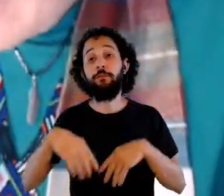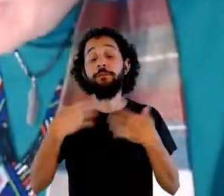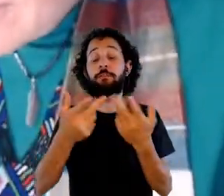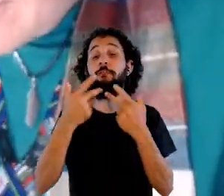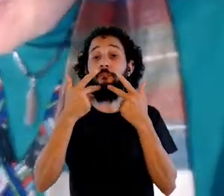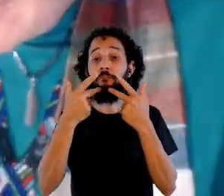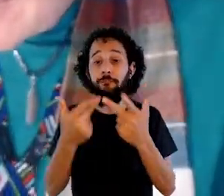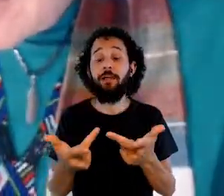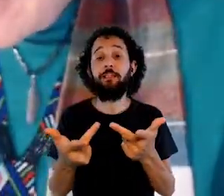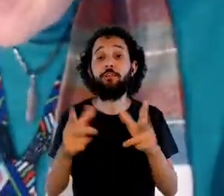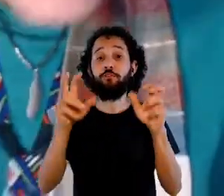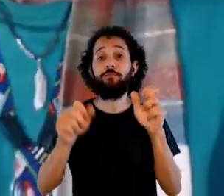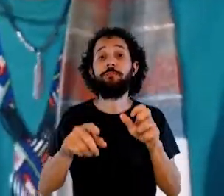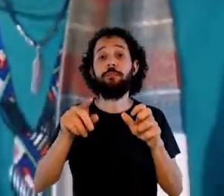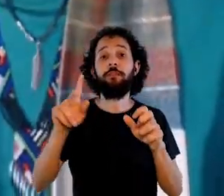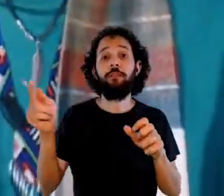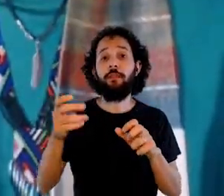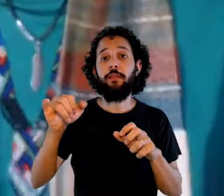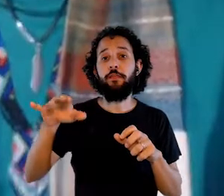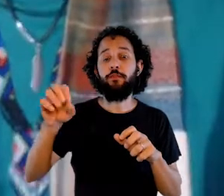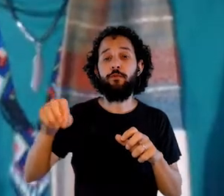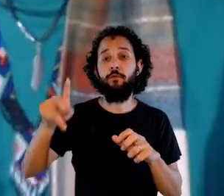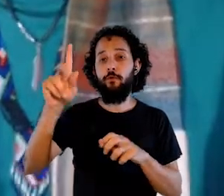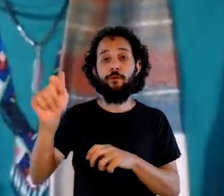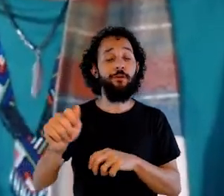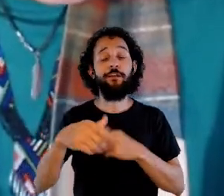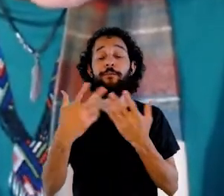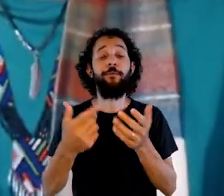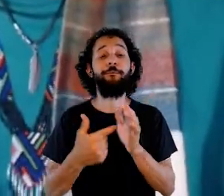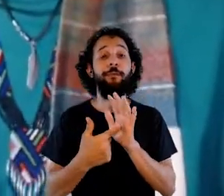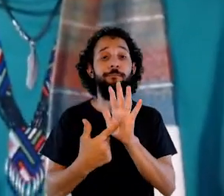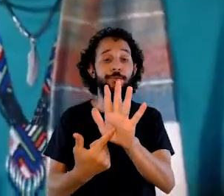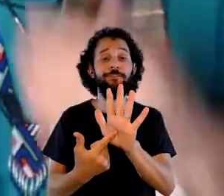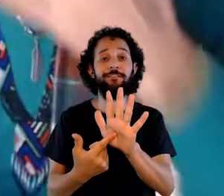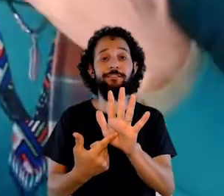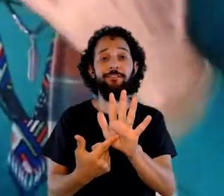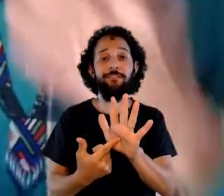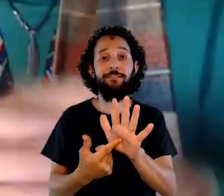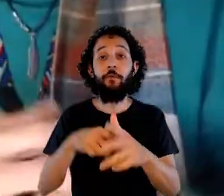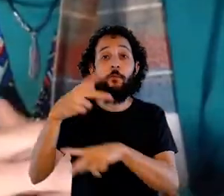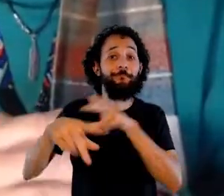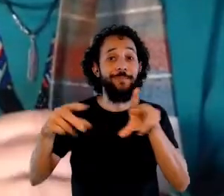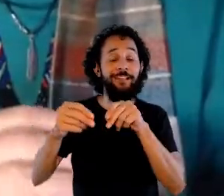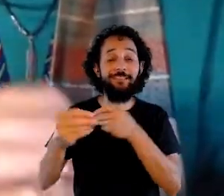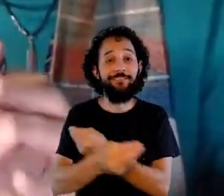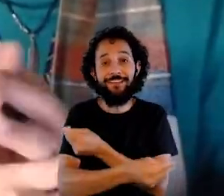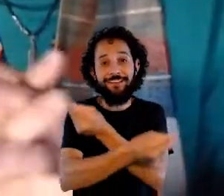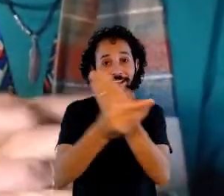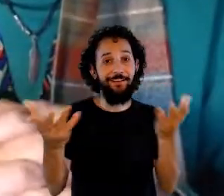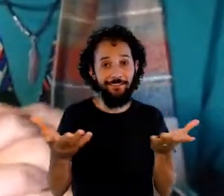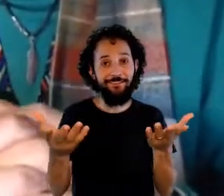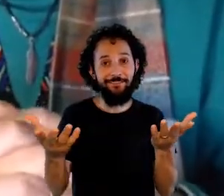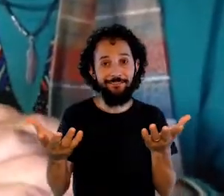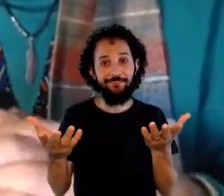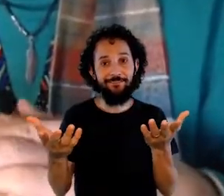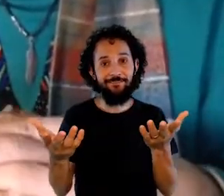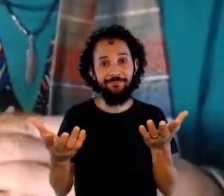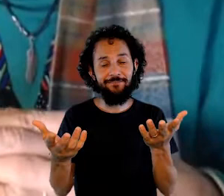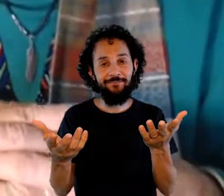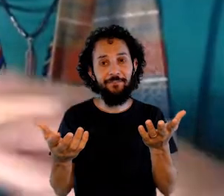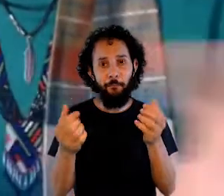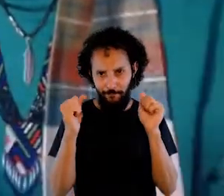Heyoka, assim, já posso colocar o presente que você vai dar para o nosso público? Pode ser? Pode